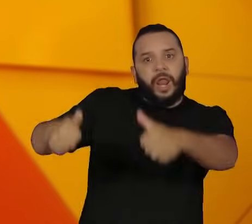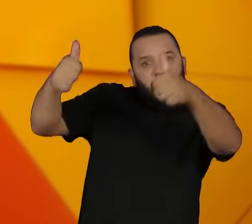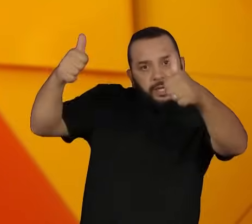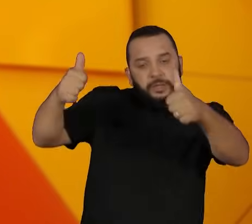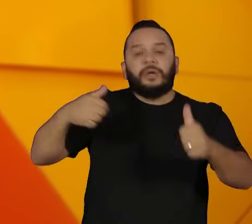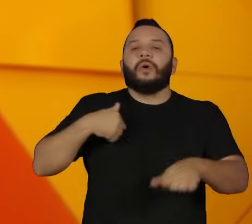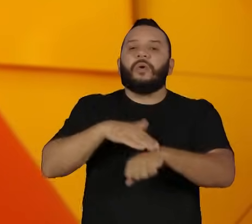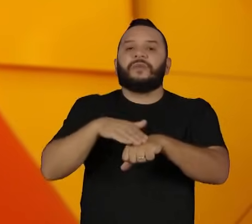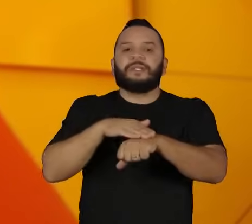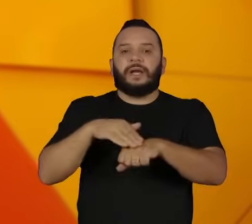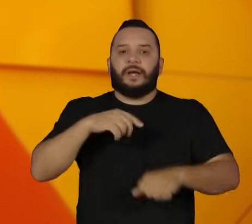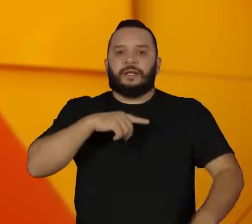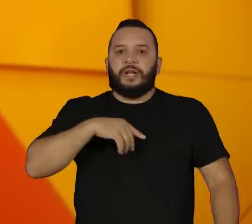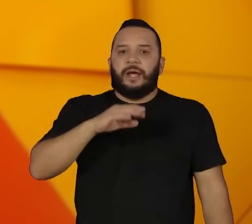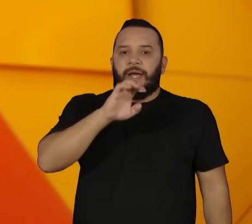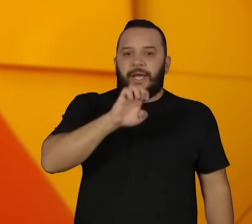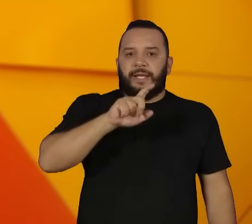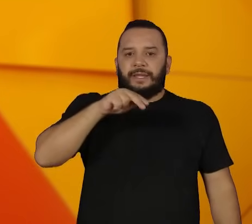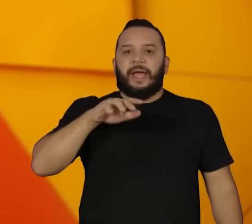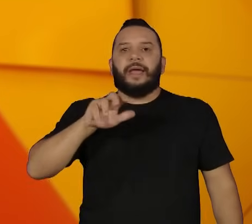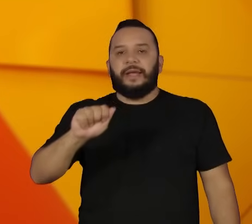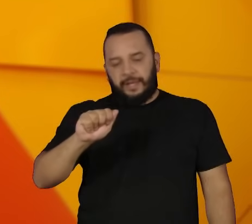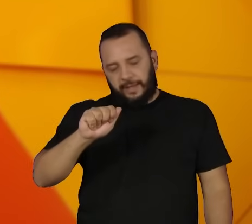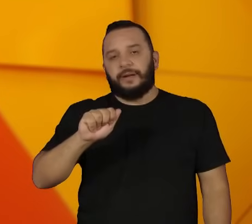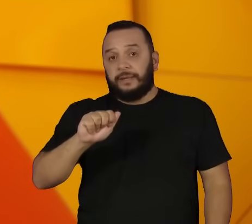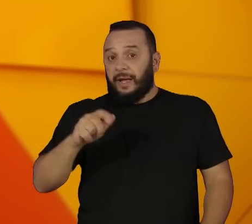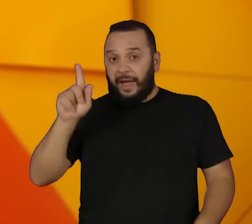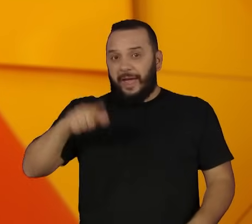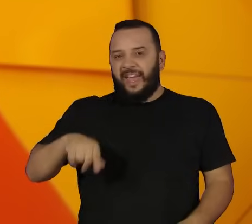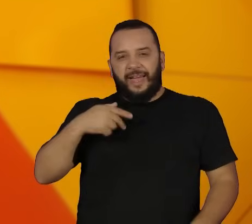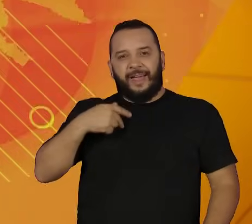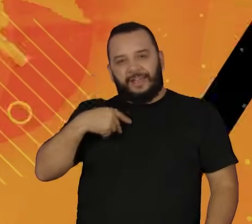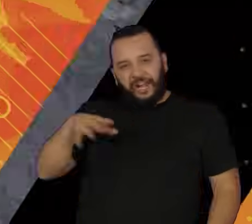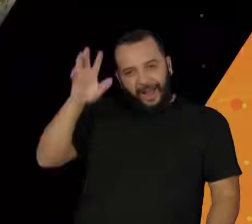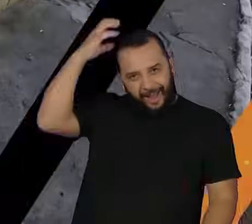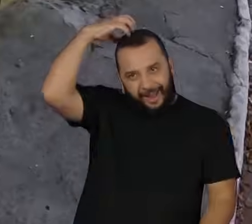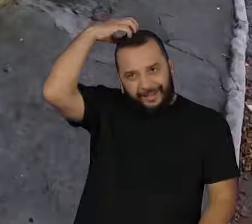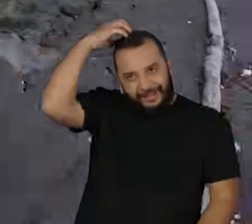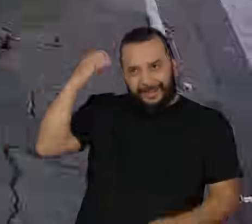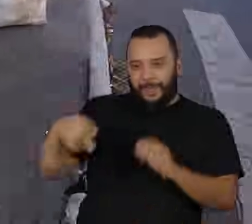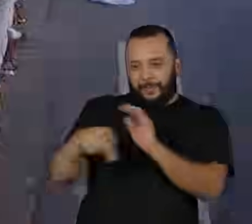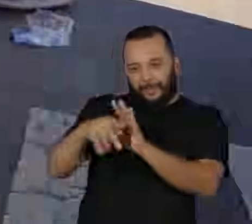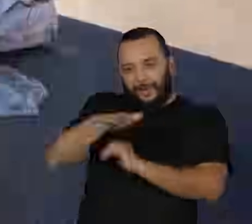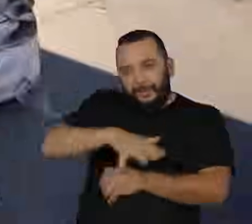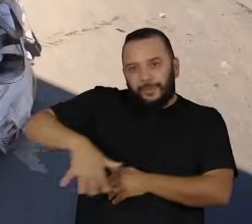Elinéia Gomes de Jesus, conhecida como a rainha do setor.